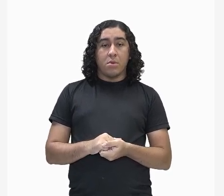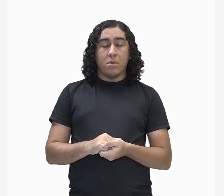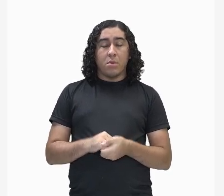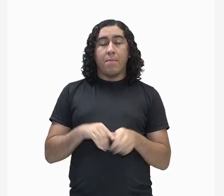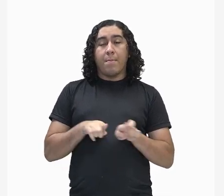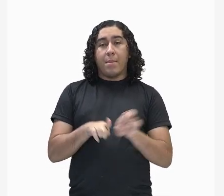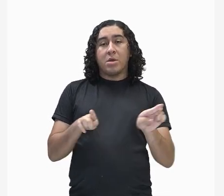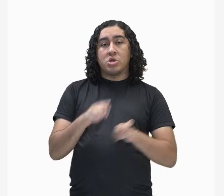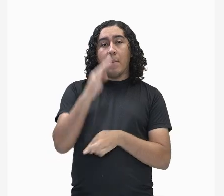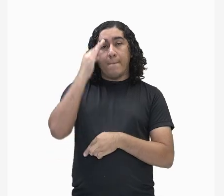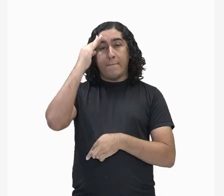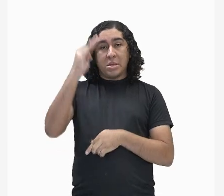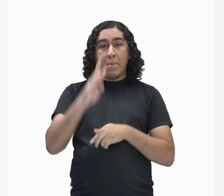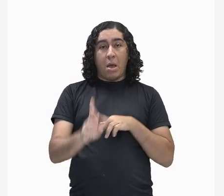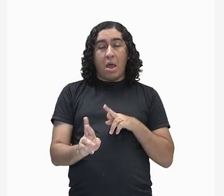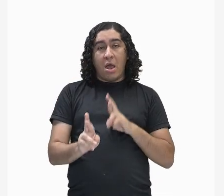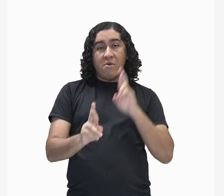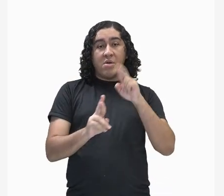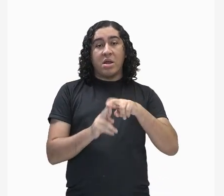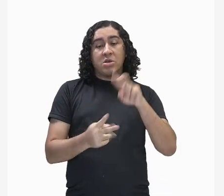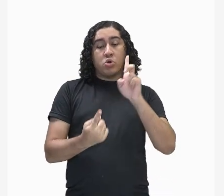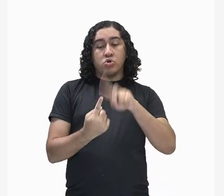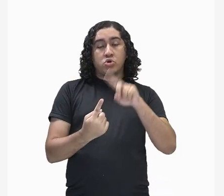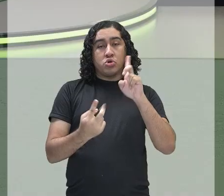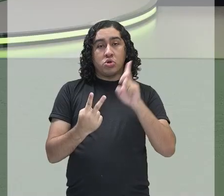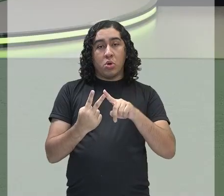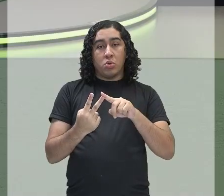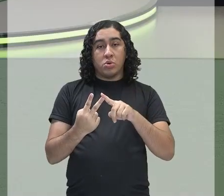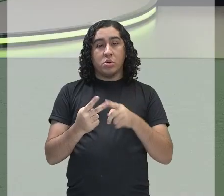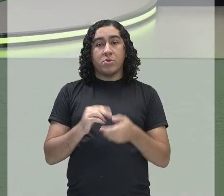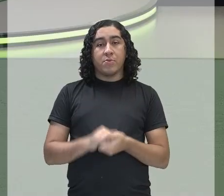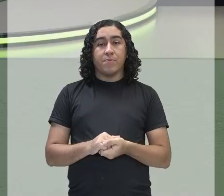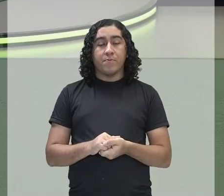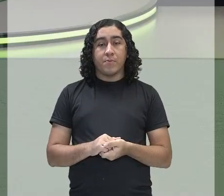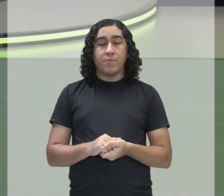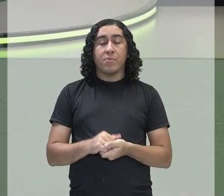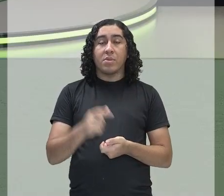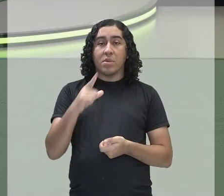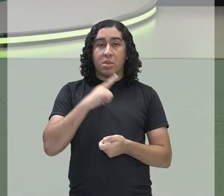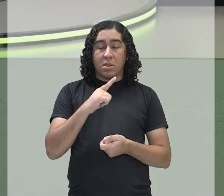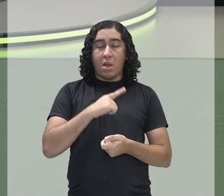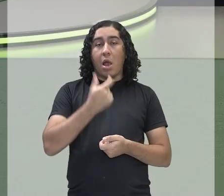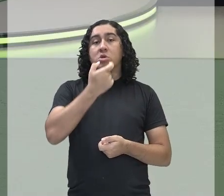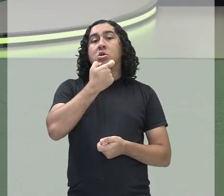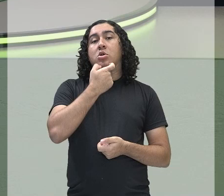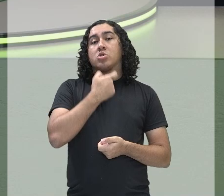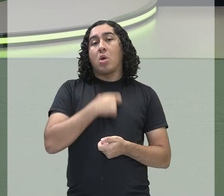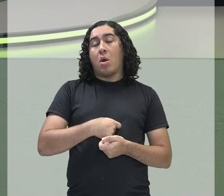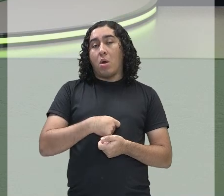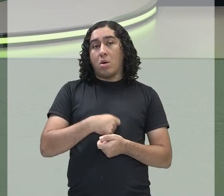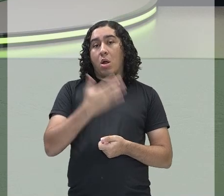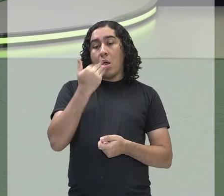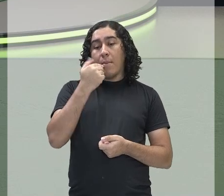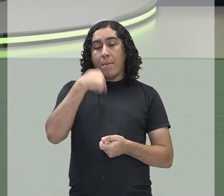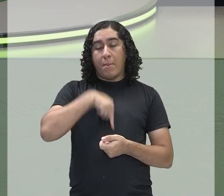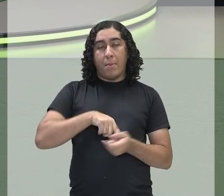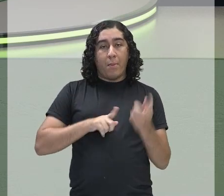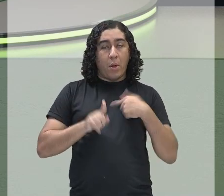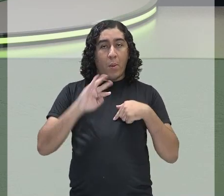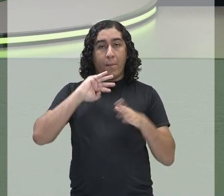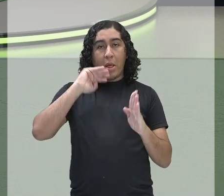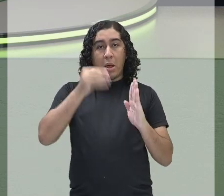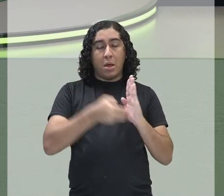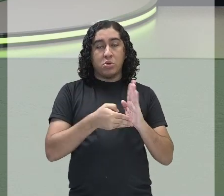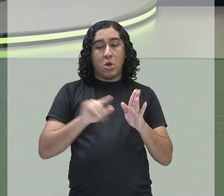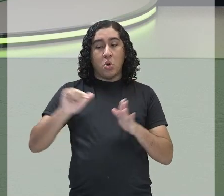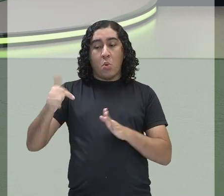desse grupo esses dois sistemas, né? O sistema digestório que é completo e o sistema circulatório que é fechado. E aí,